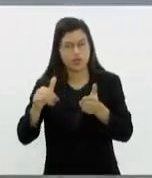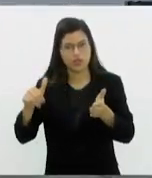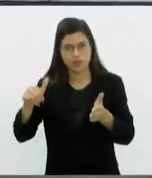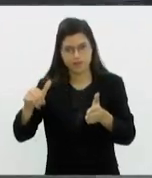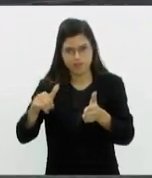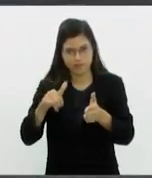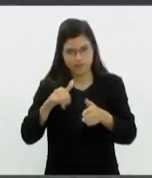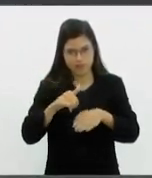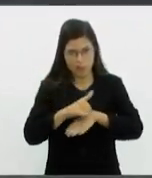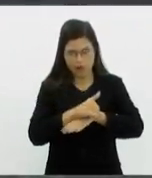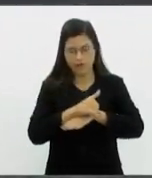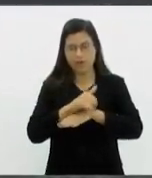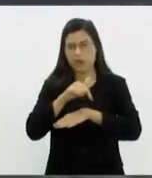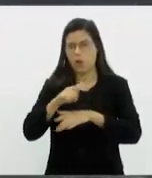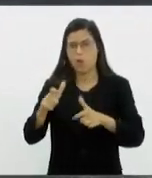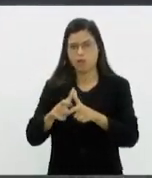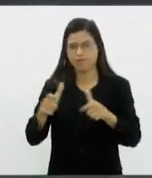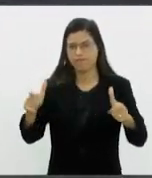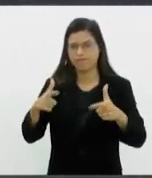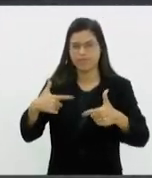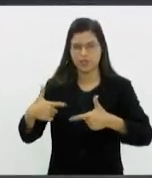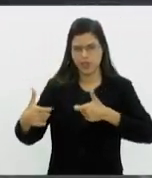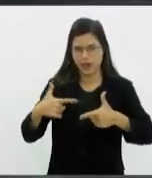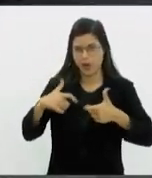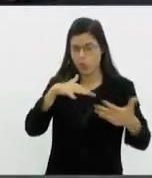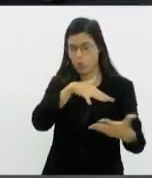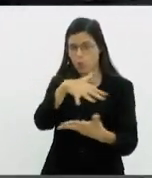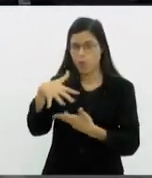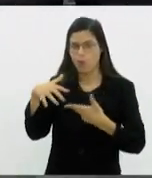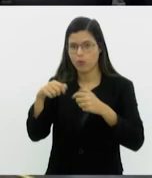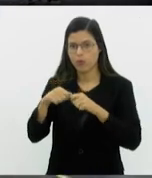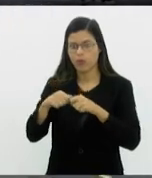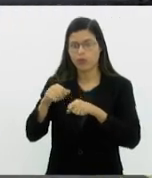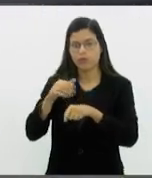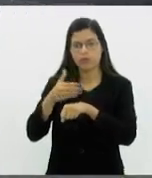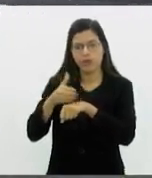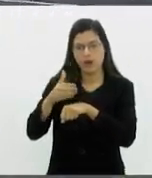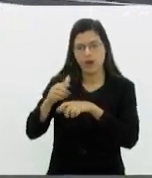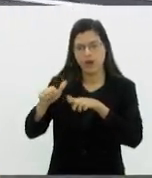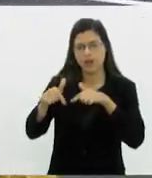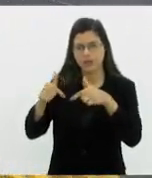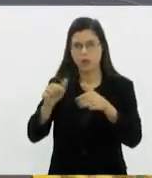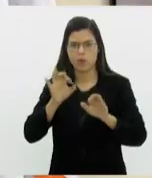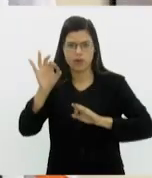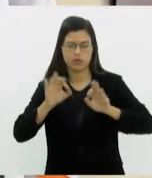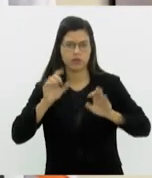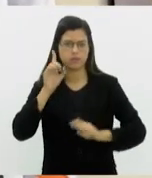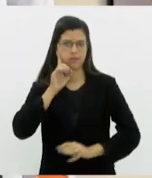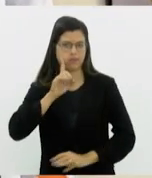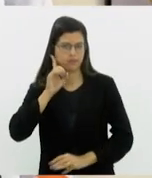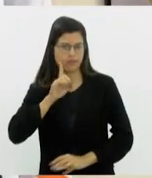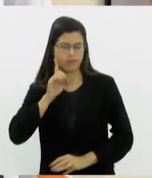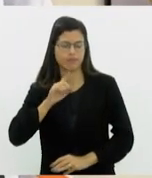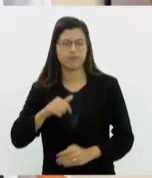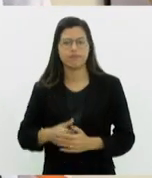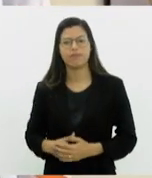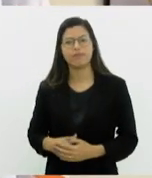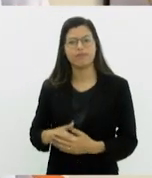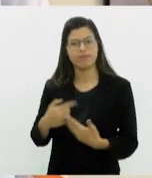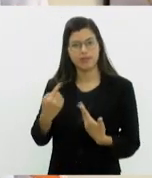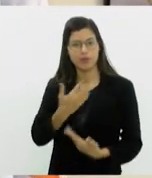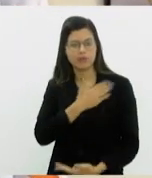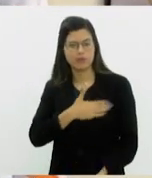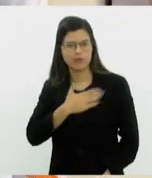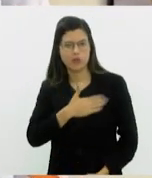navios de guerra do mundo, veio ao Brasil para um exercício marítimo organizado pelos Estados Unidos. Foi com muita satisfação que